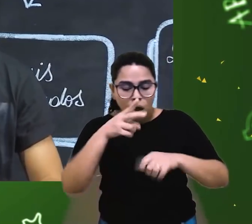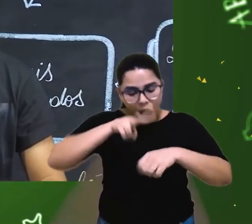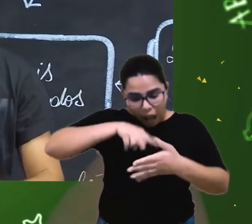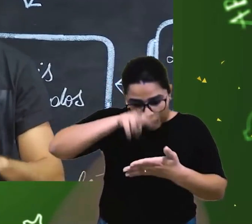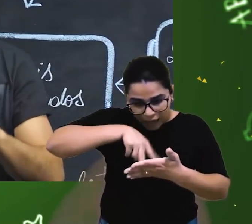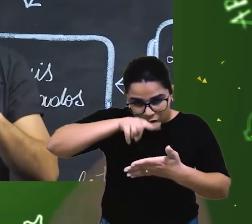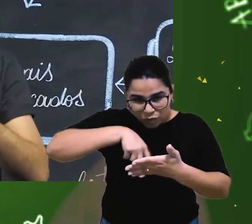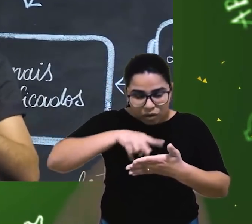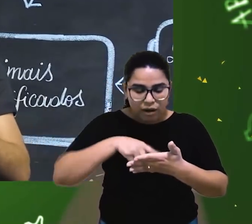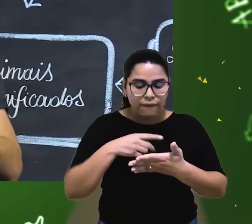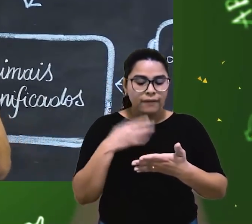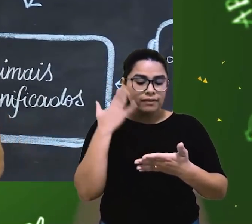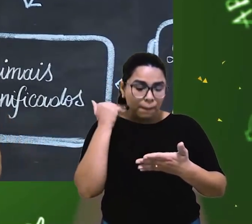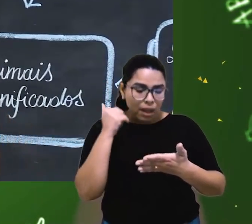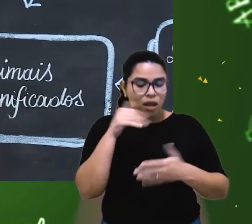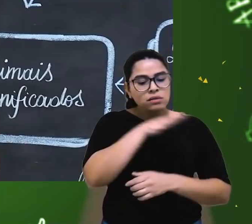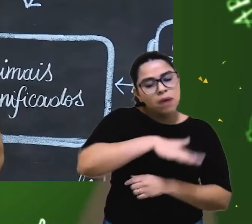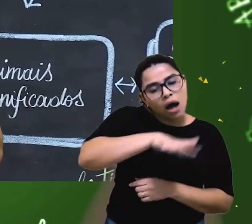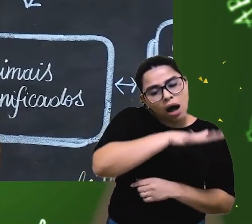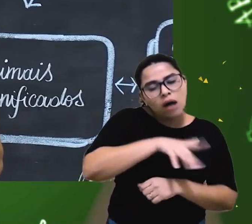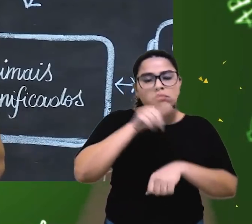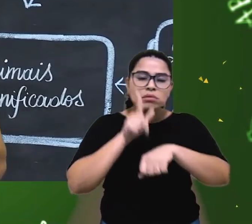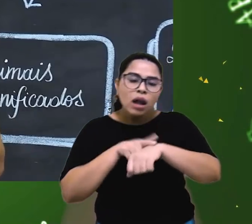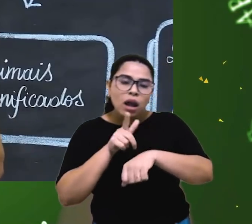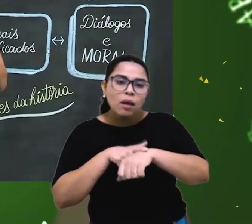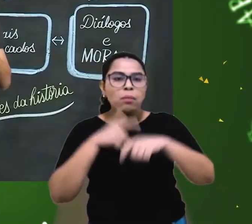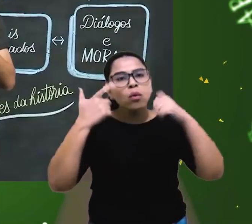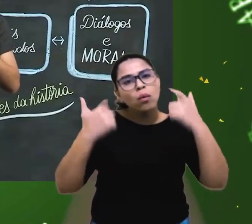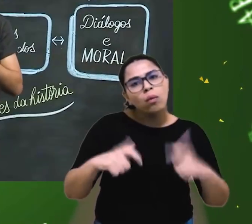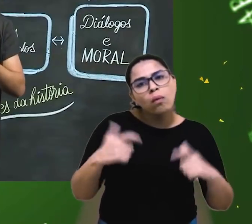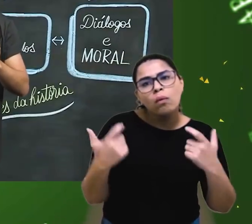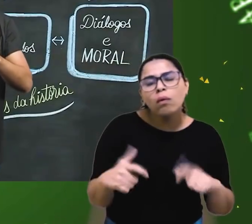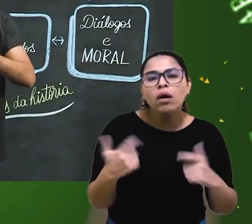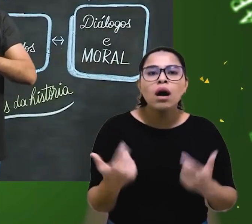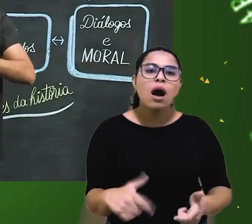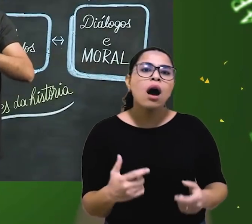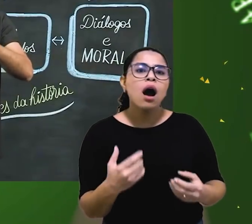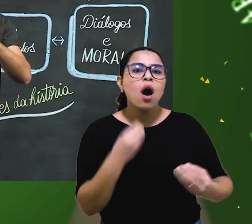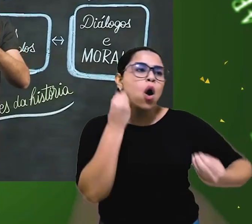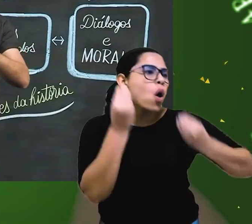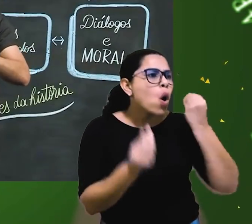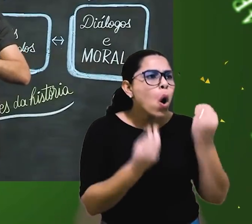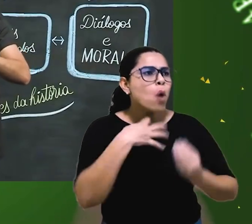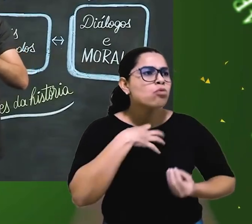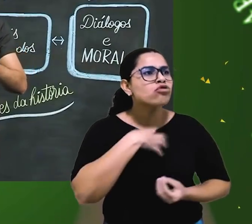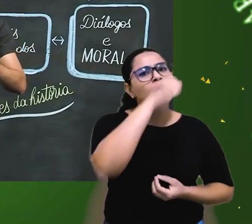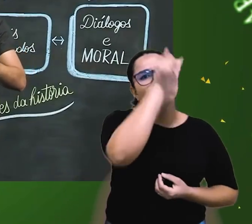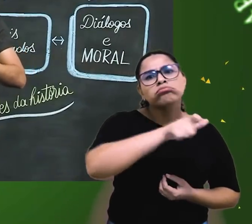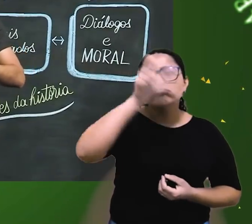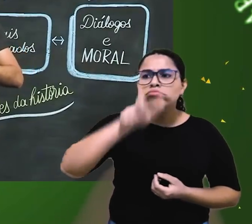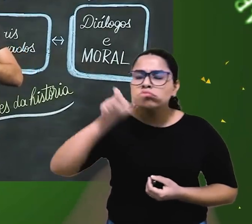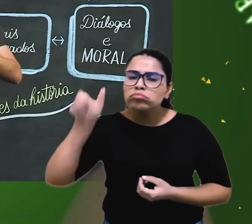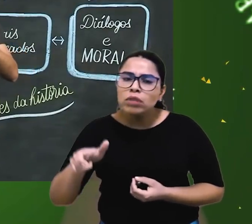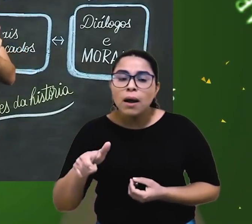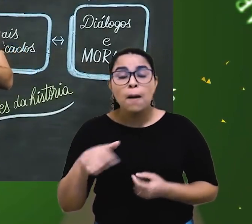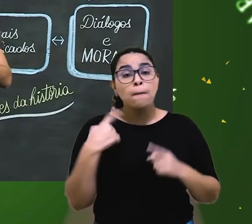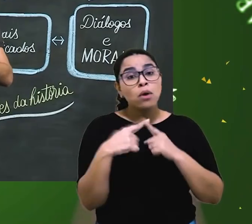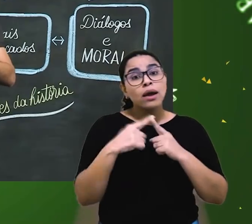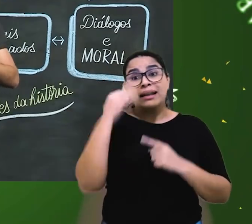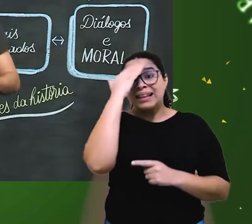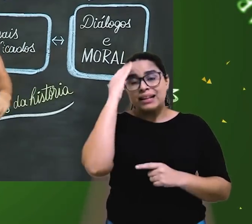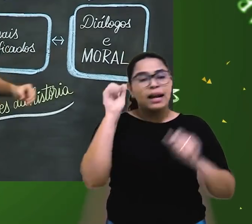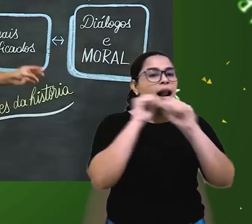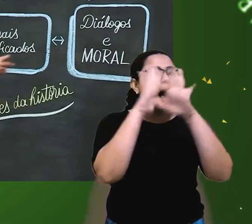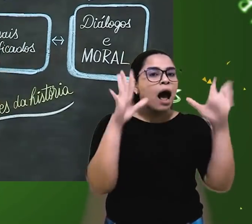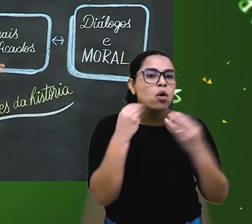o lugar. Porque, de fato, os gêneros narrativos exigem da gente uma compreensão estrutural até para entender qual foi a lógica que aquele escritor, aquele